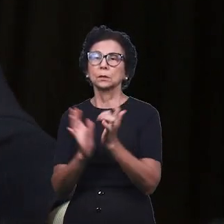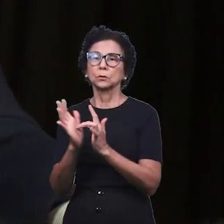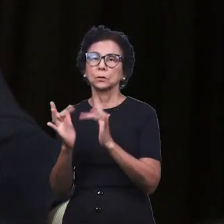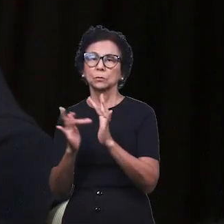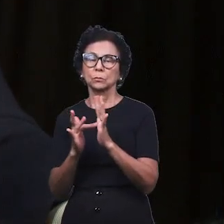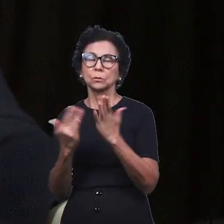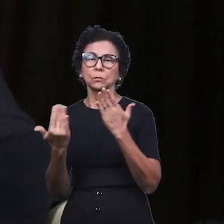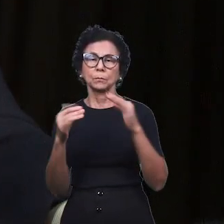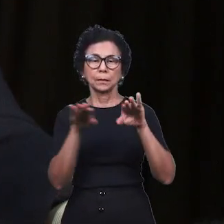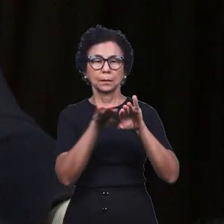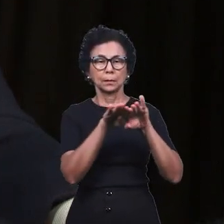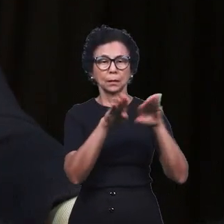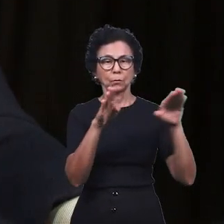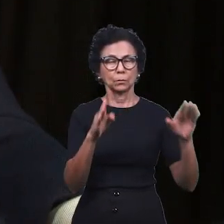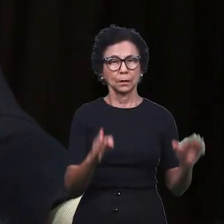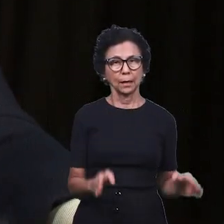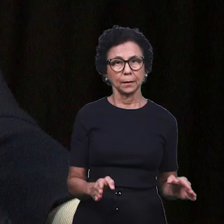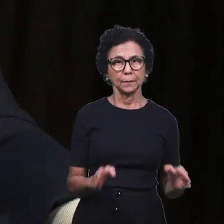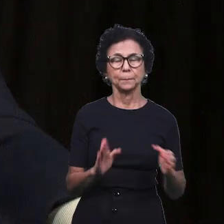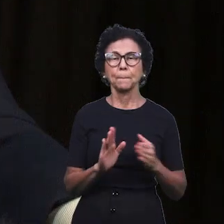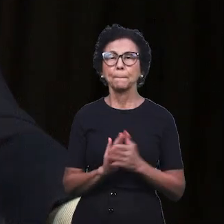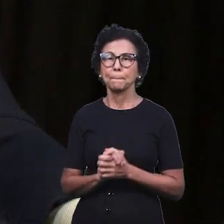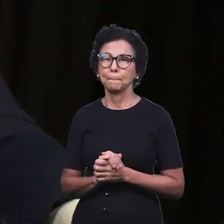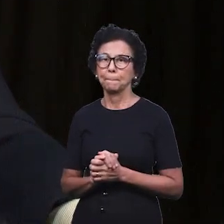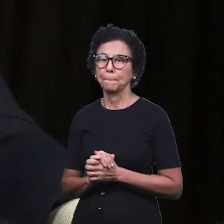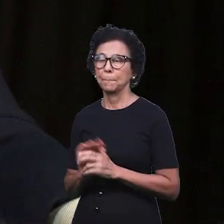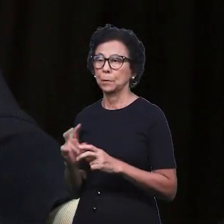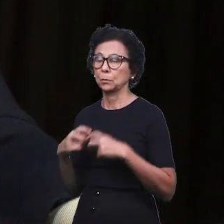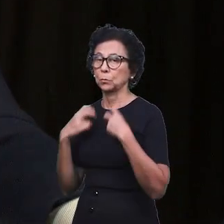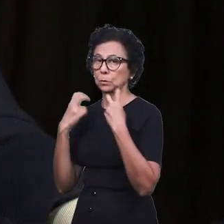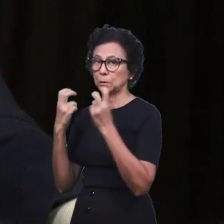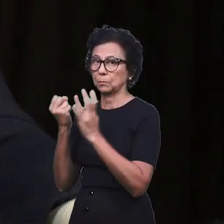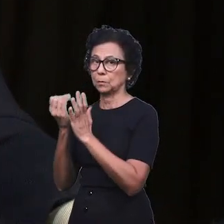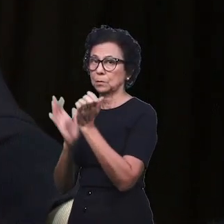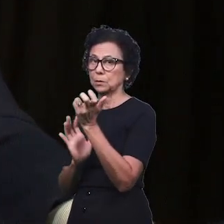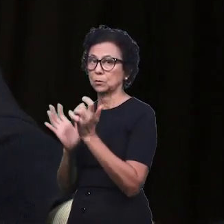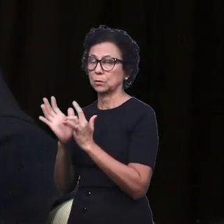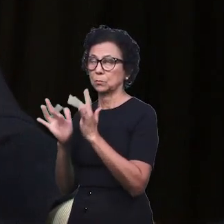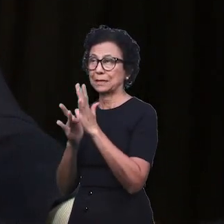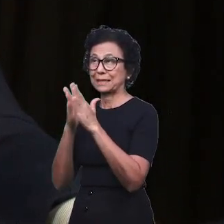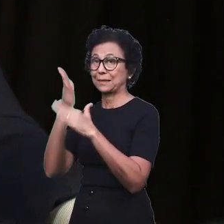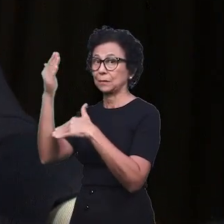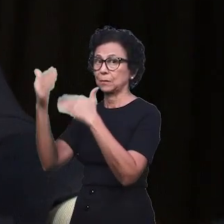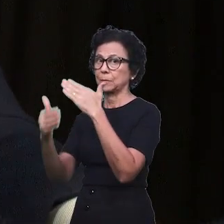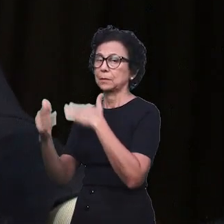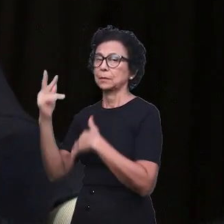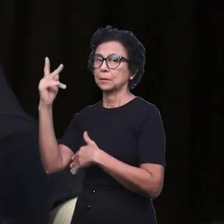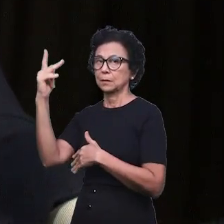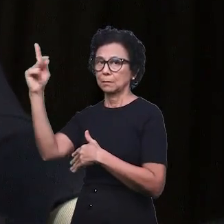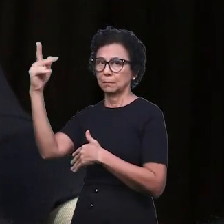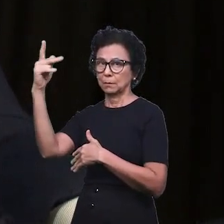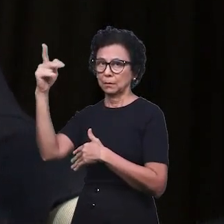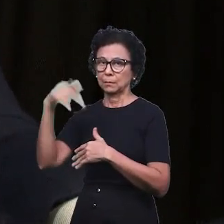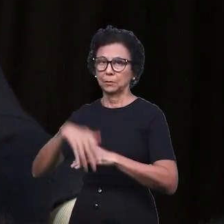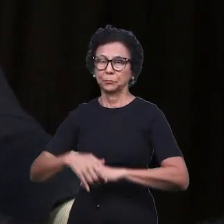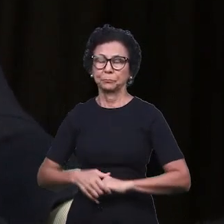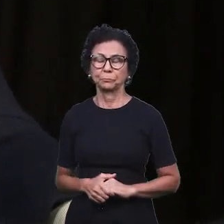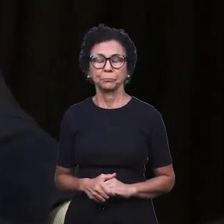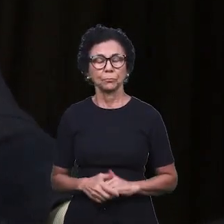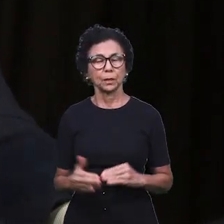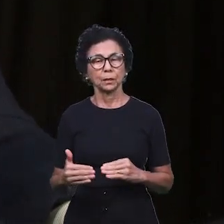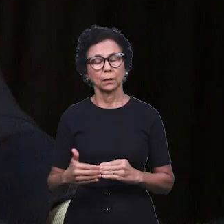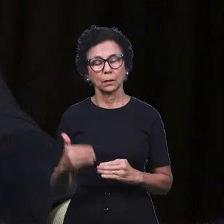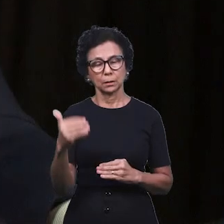pelo sangue de Jesus. E a partir daquele momento, a partir deste momento, nós passamos a